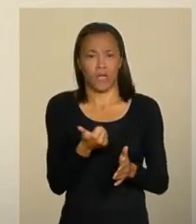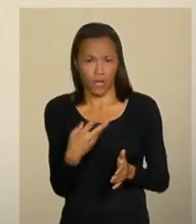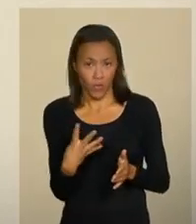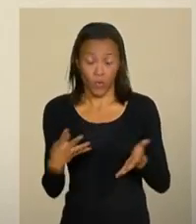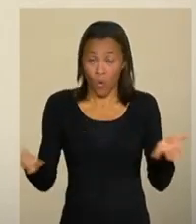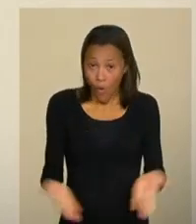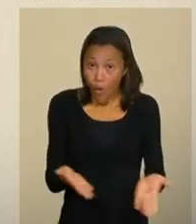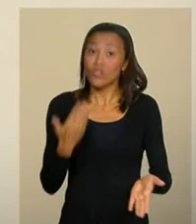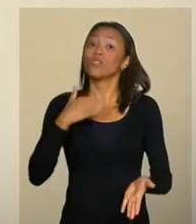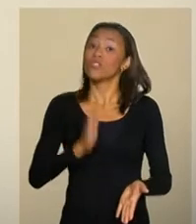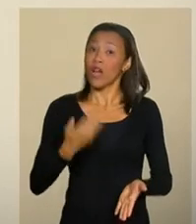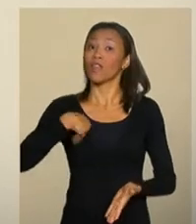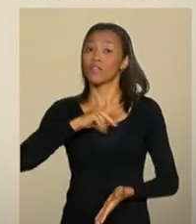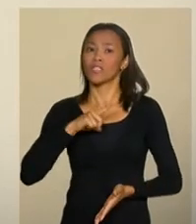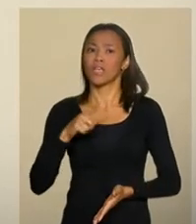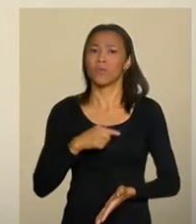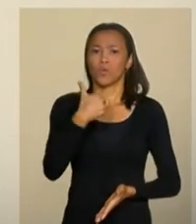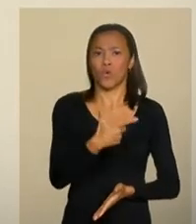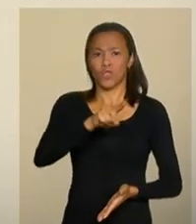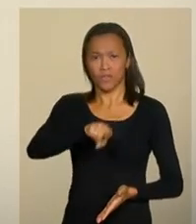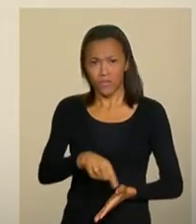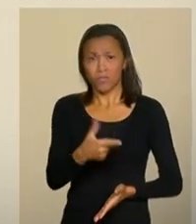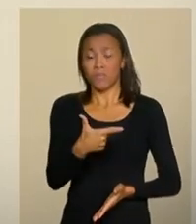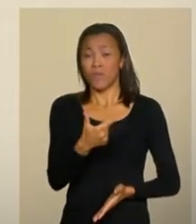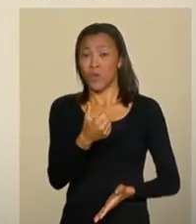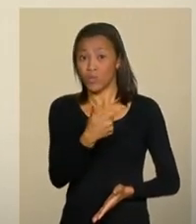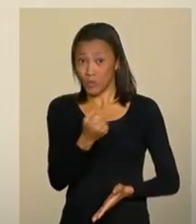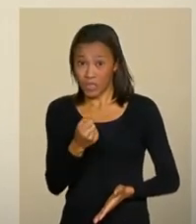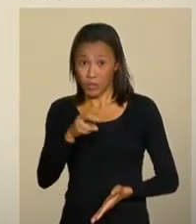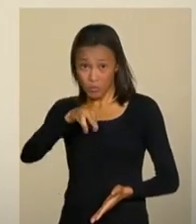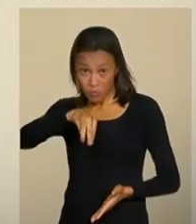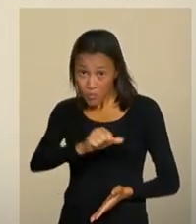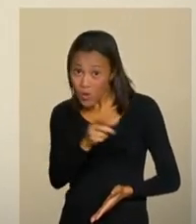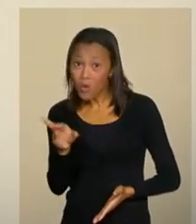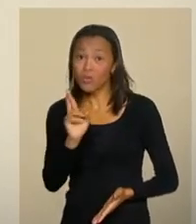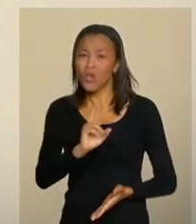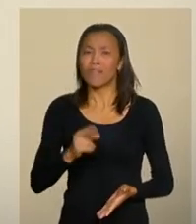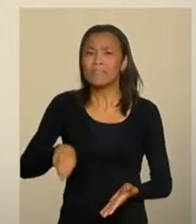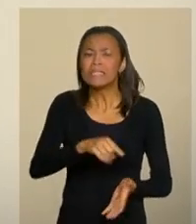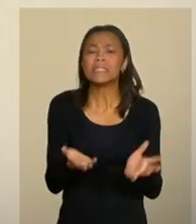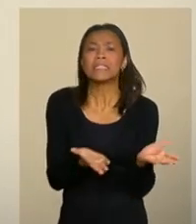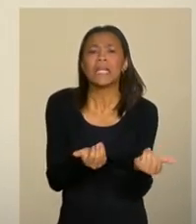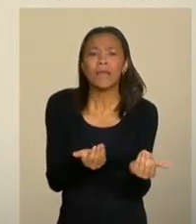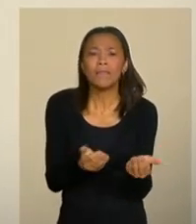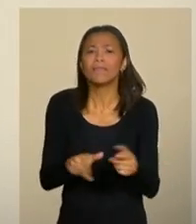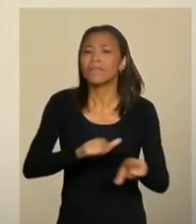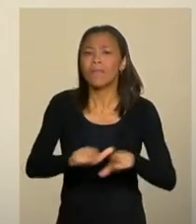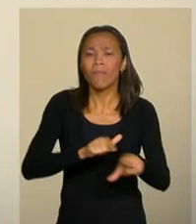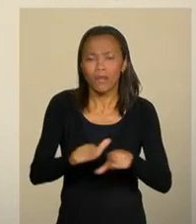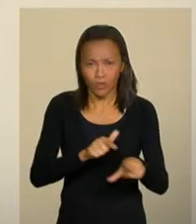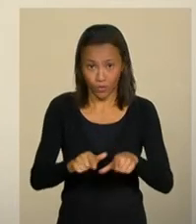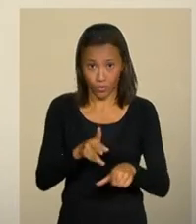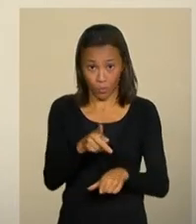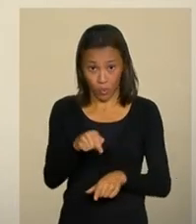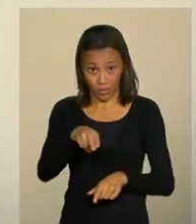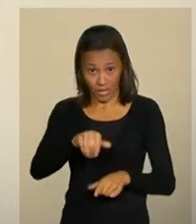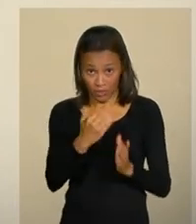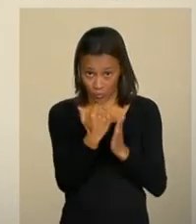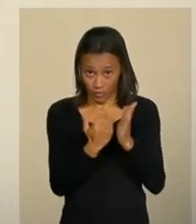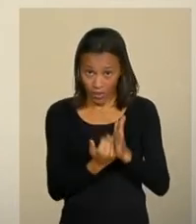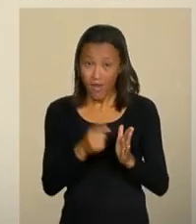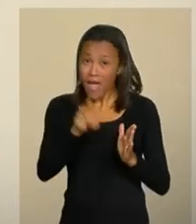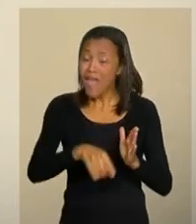hoje nós já temos 2.200 mil jovens e trabalhadores nos cursos do Pronatec uma iniciativa